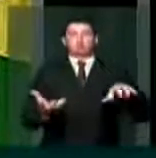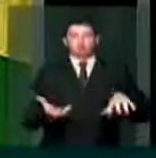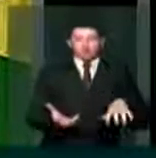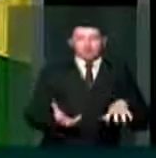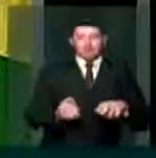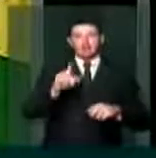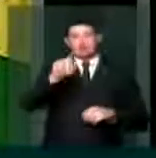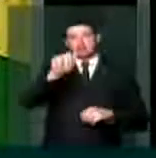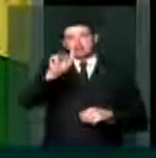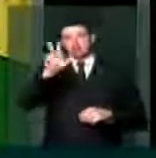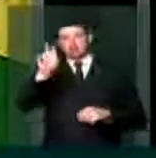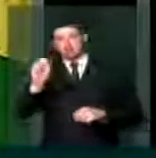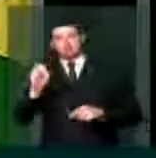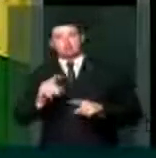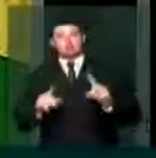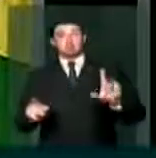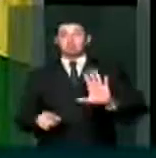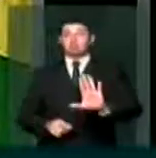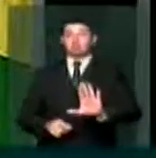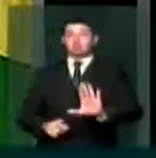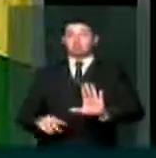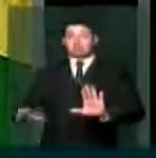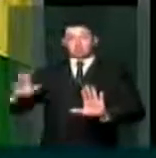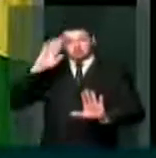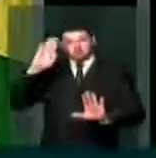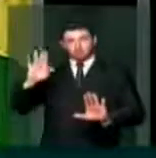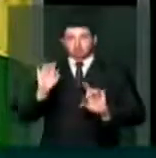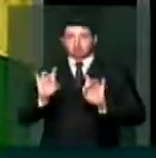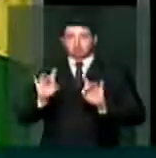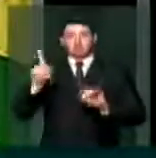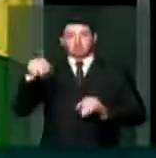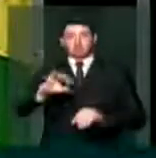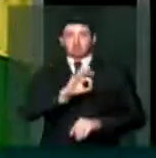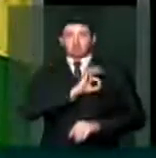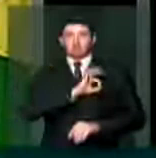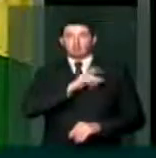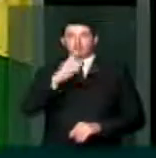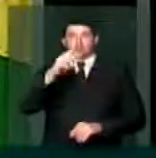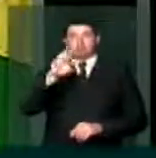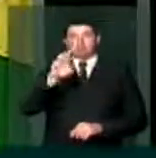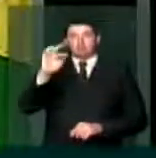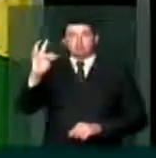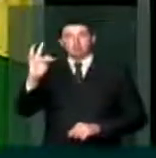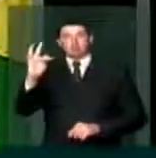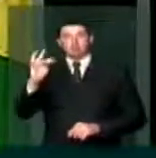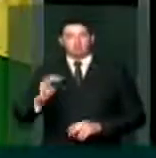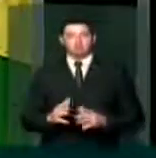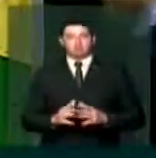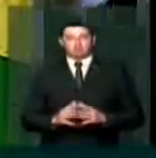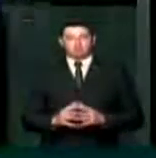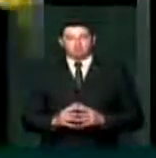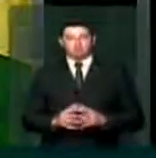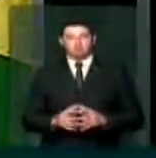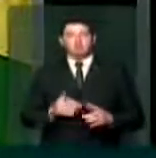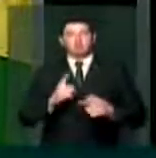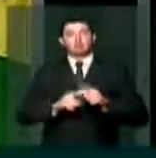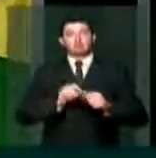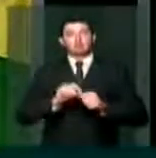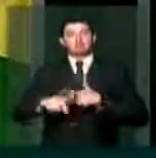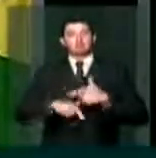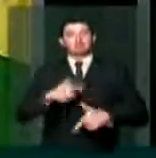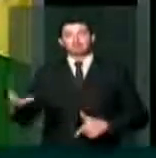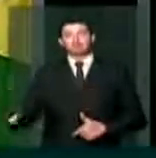Legislativo, a todos eles, mas hoje também, muito especialmente, à Polícia Rodoviária Federal, por esse